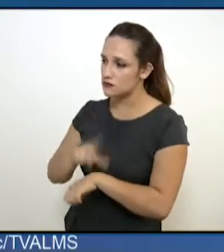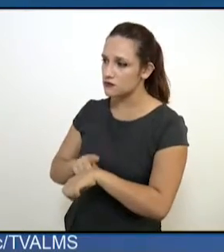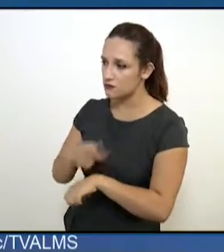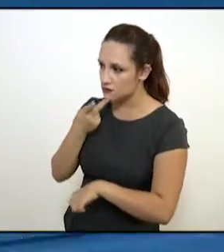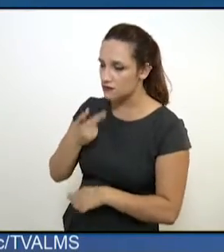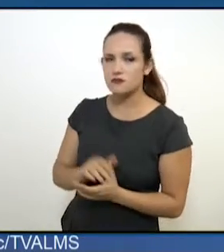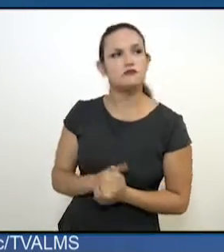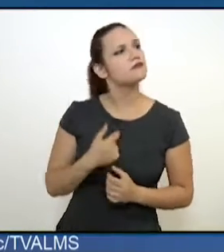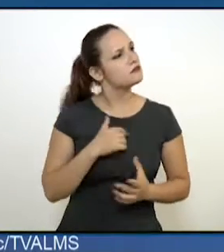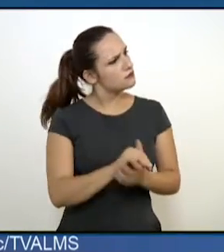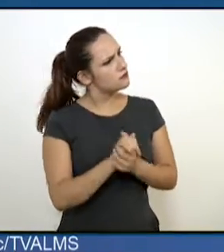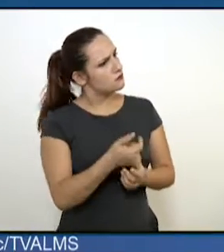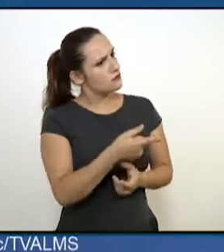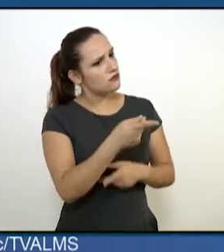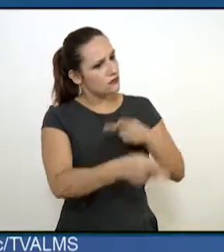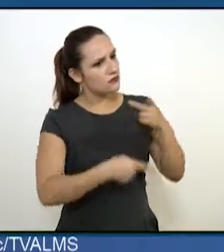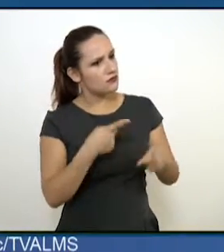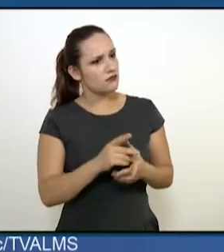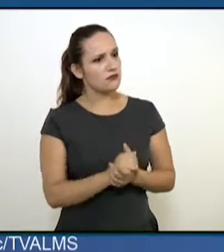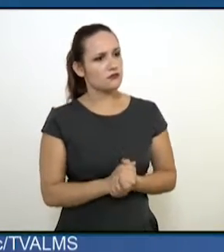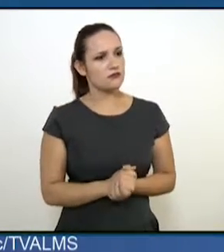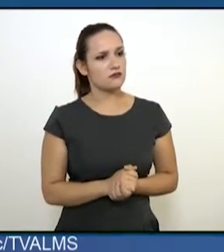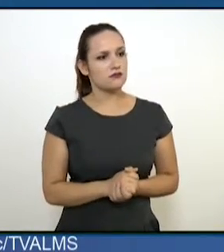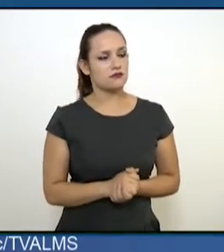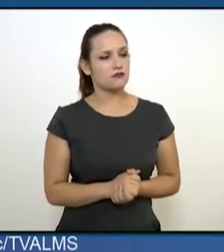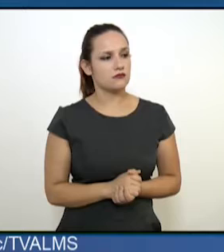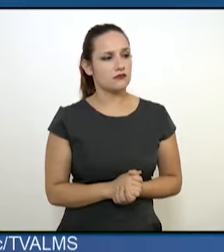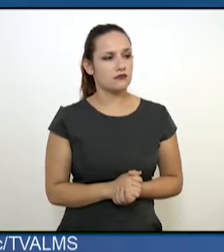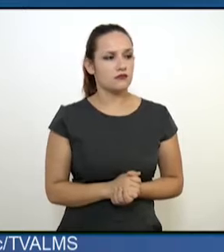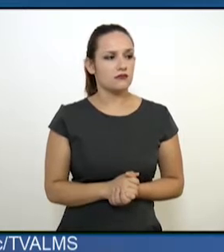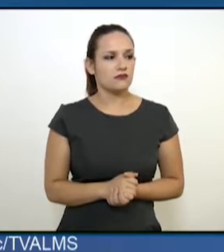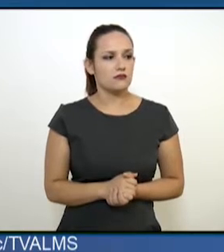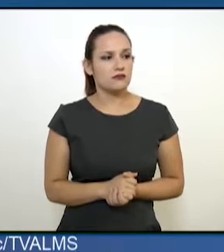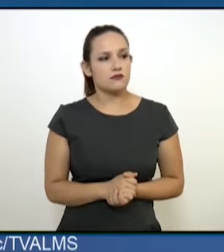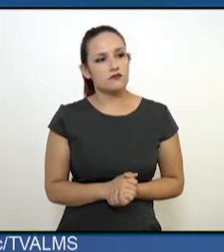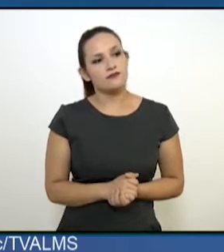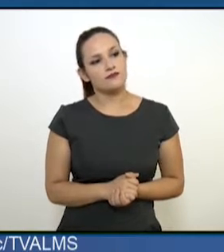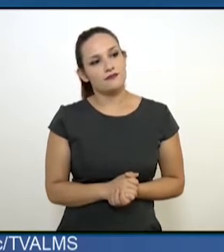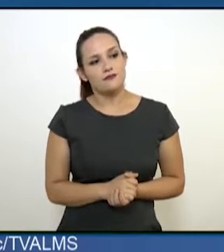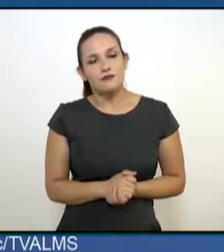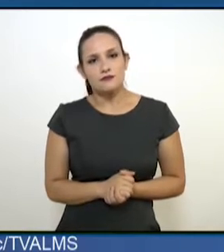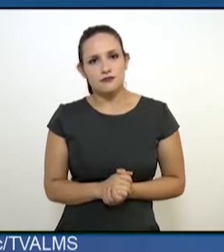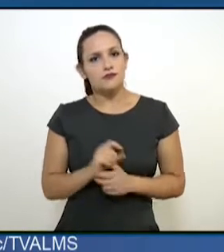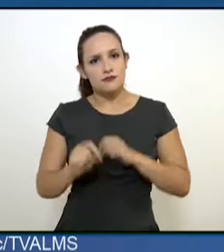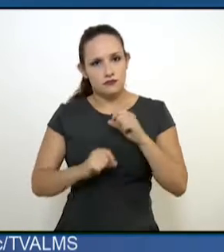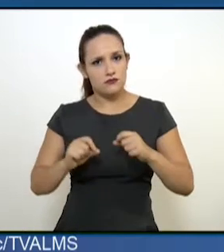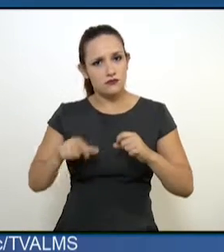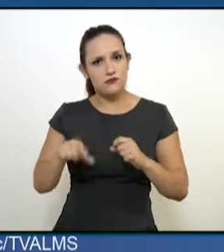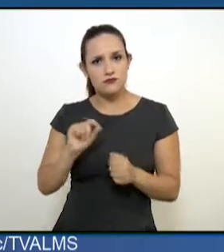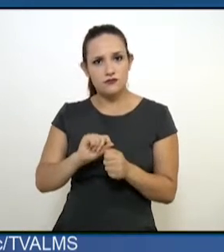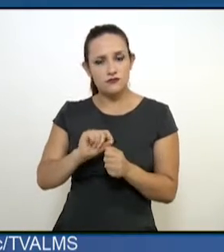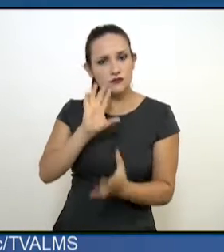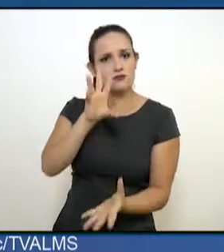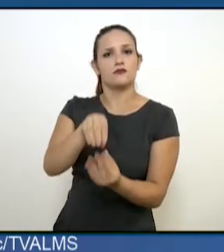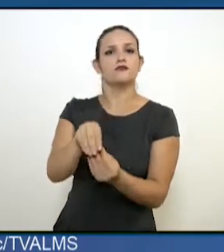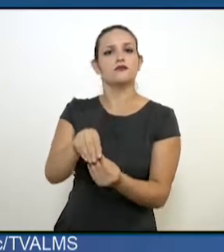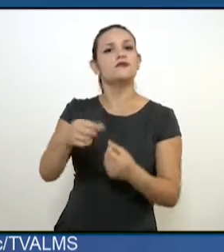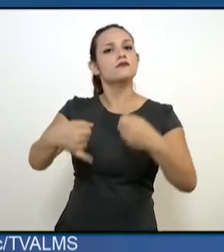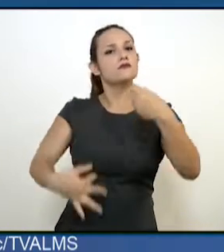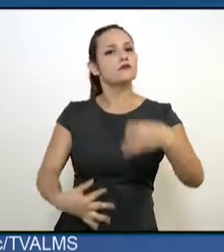Vossa Excelência por trazer de uma forma tão resumida, mas tão bem explicada,